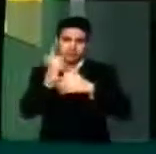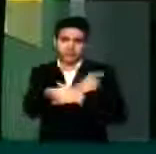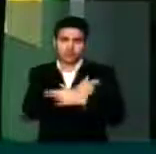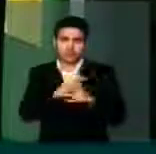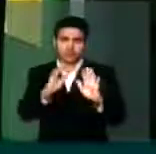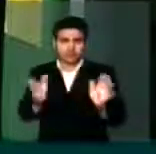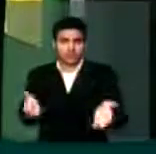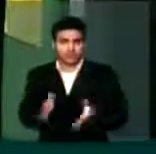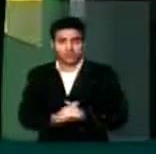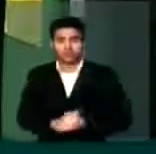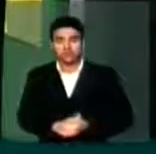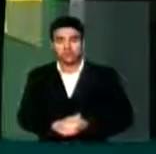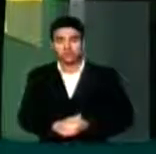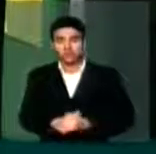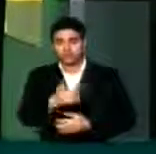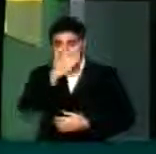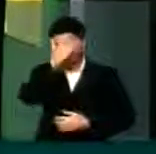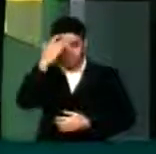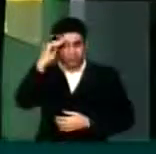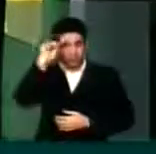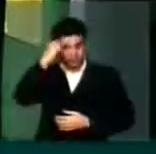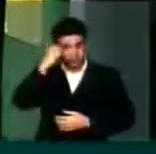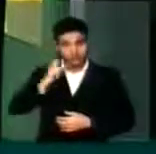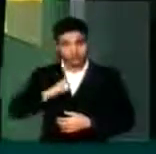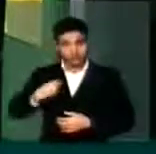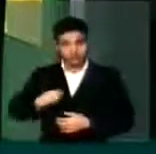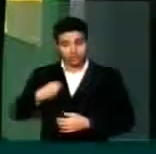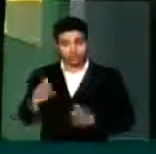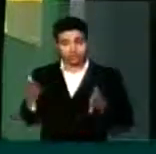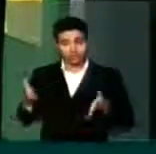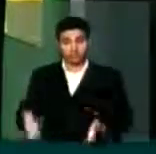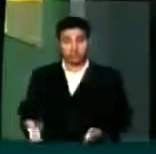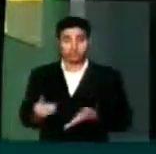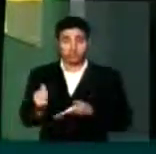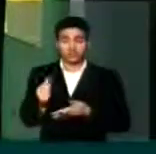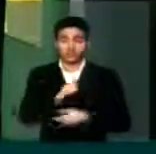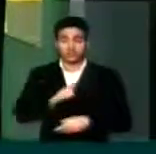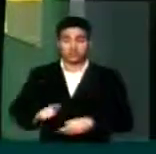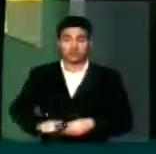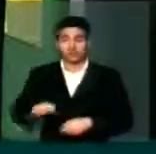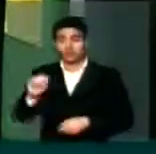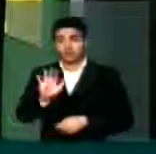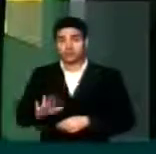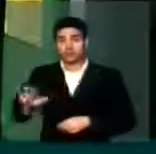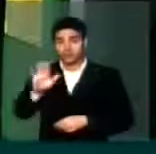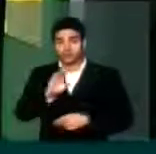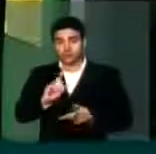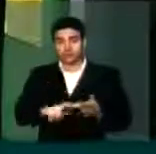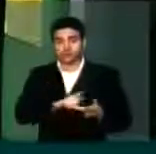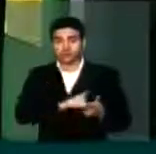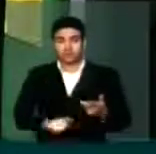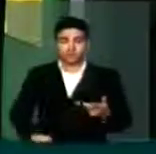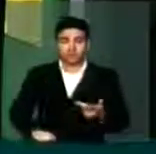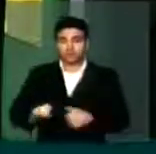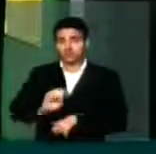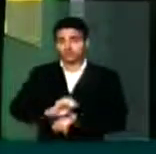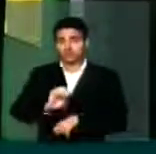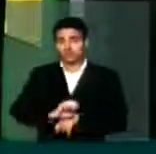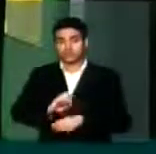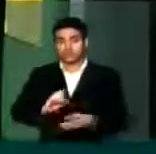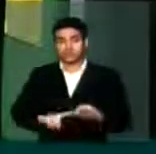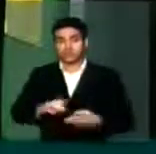vê o negro participando do governo nacional, de governos